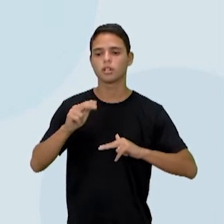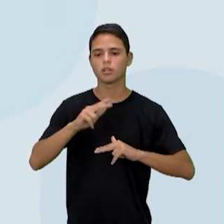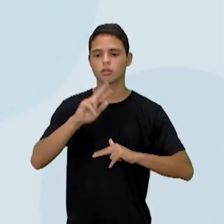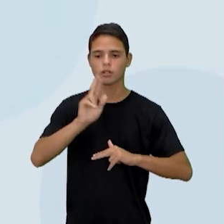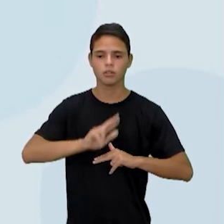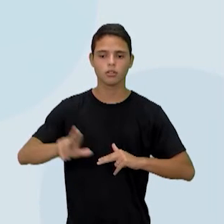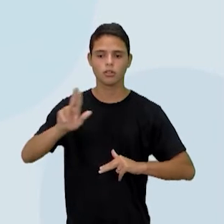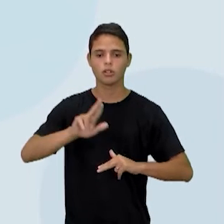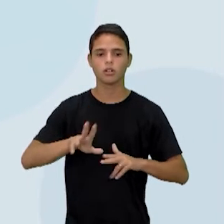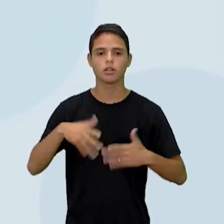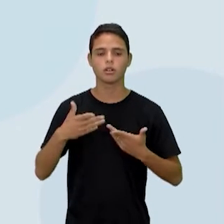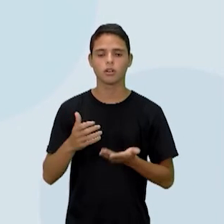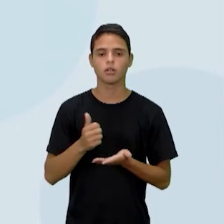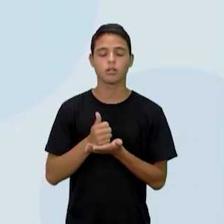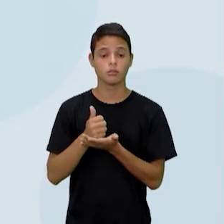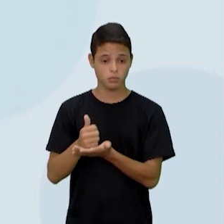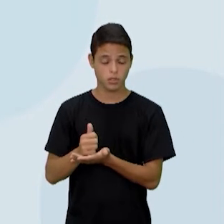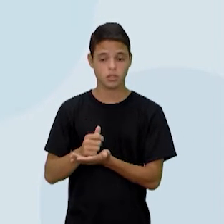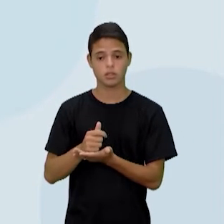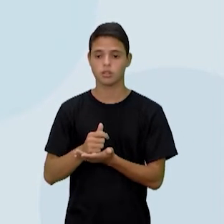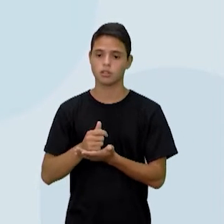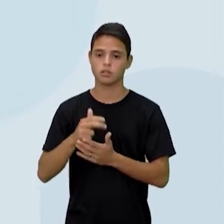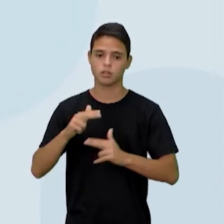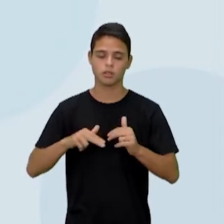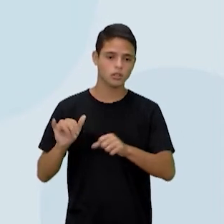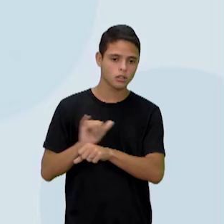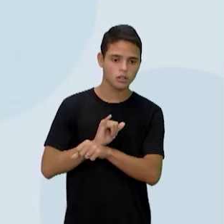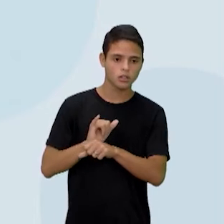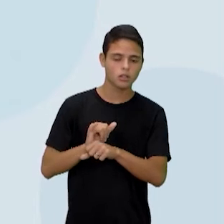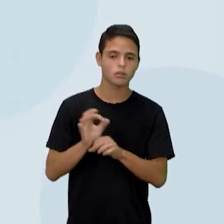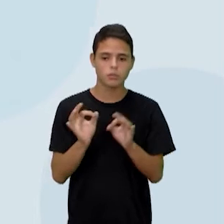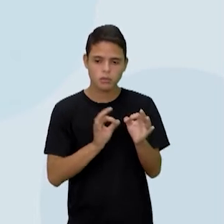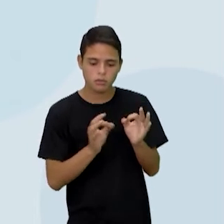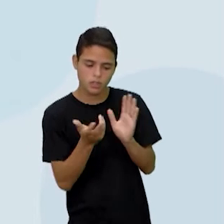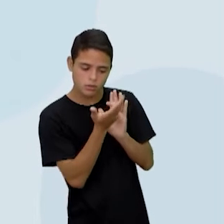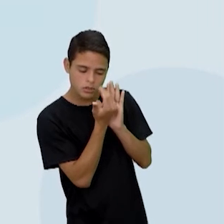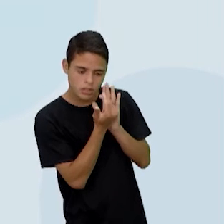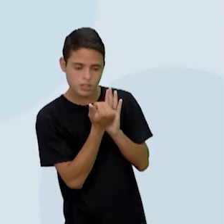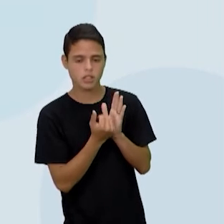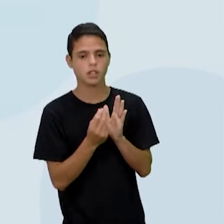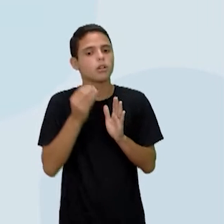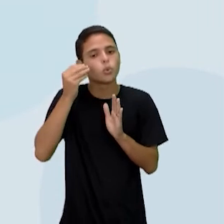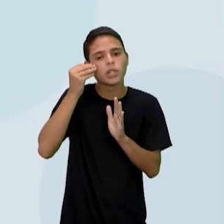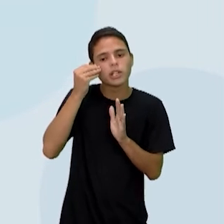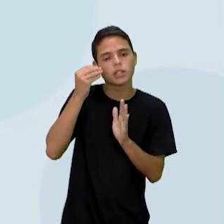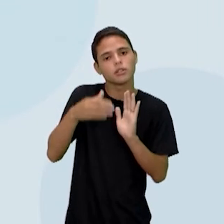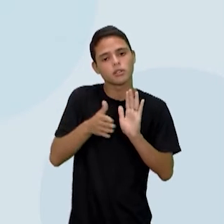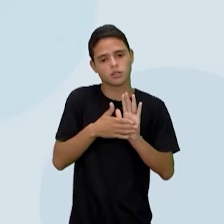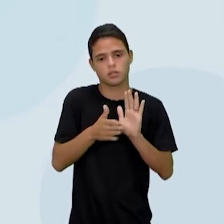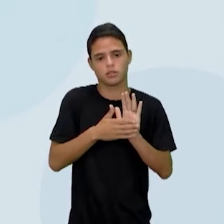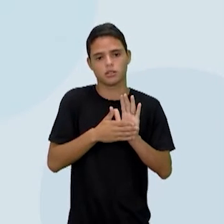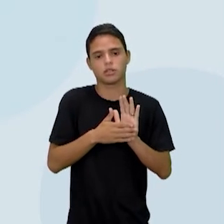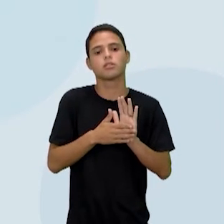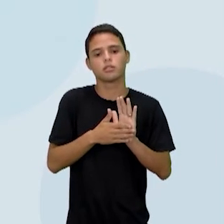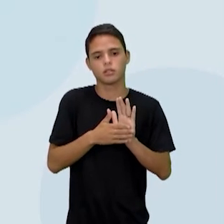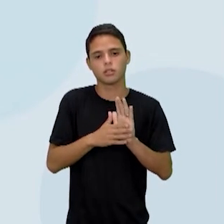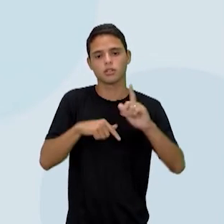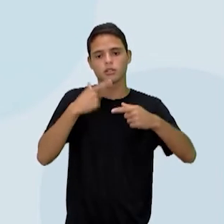quais suportes vocês vão usar também, tá? Façam esboços com desenhos, né, dessa proposta de vocês